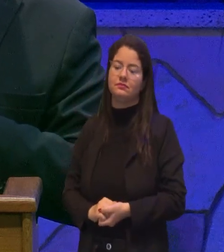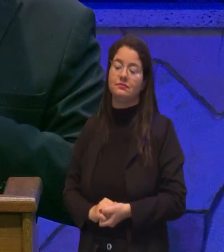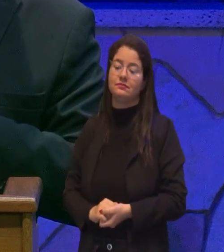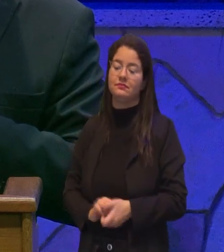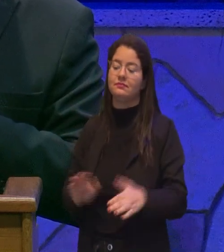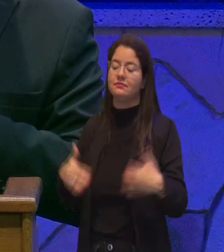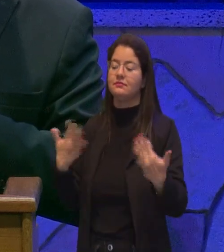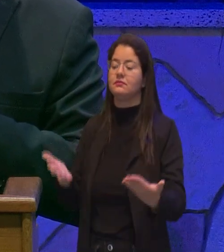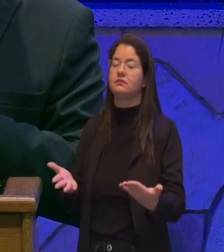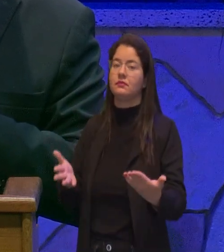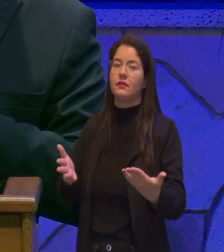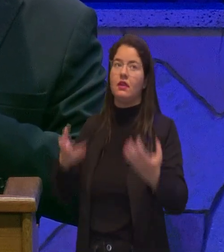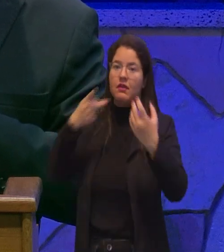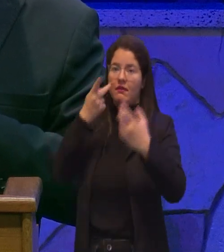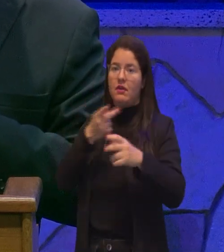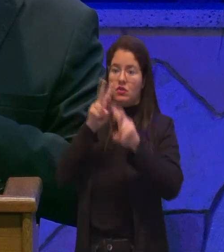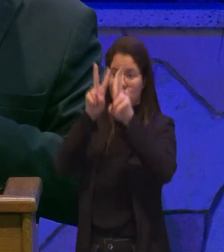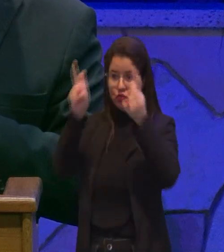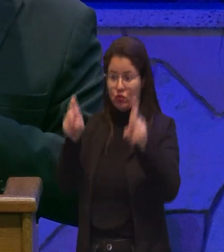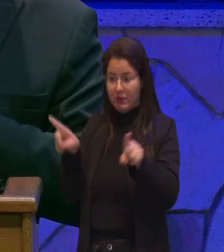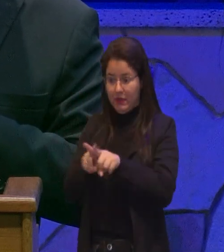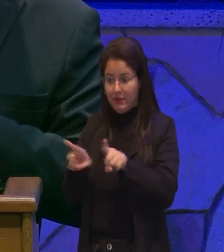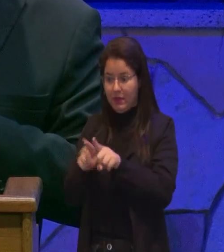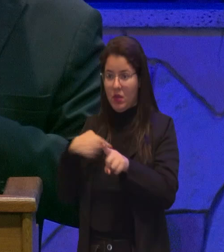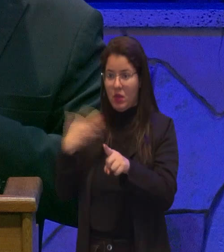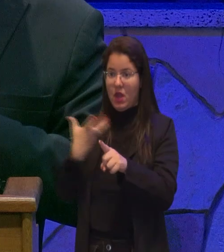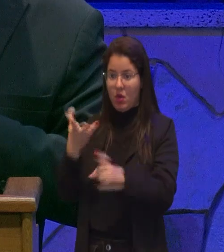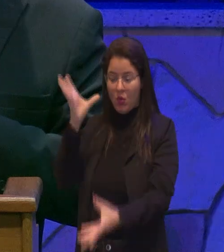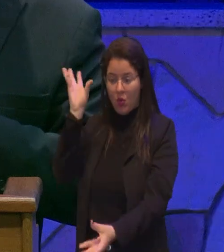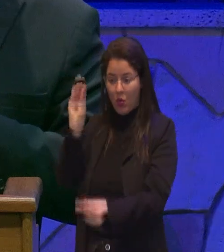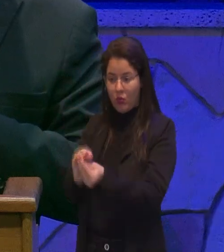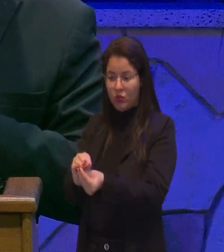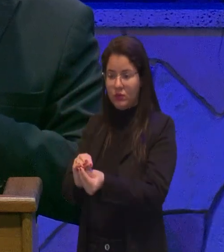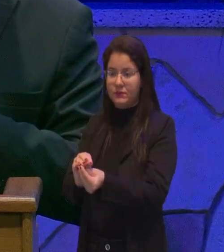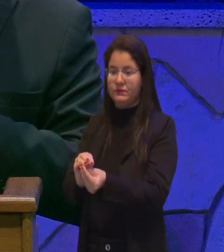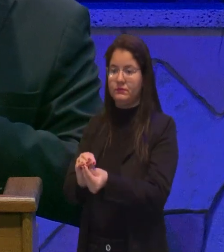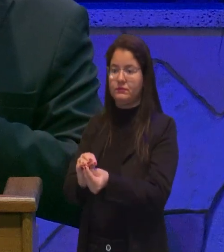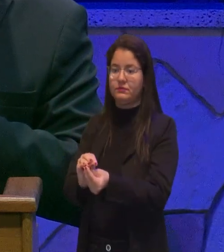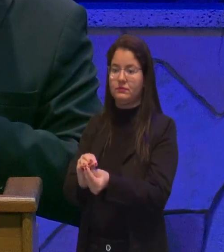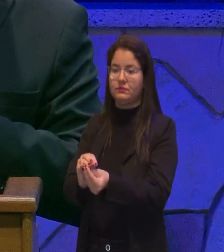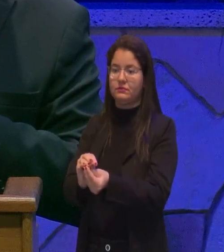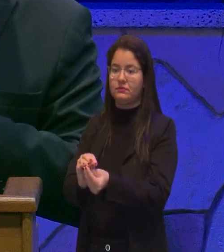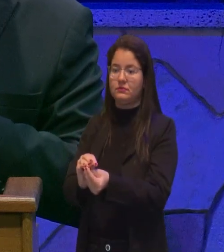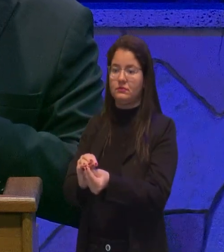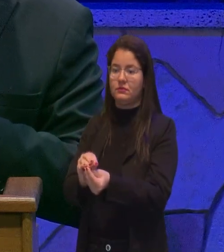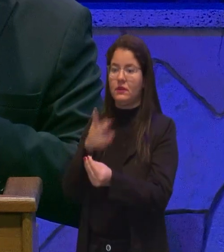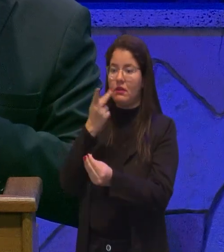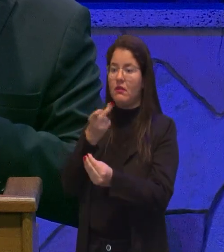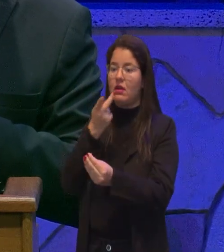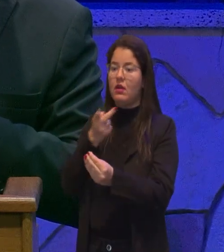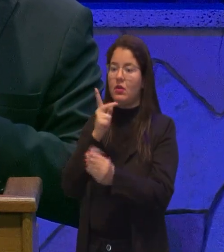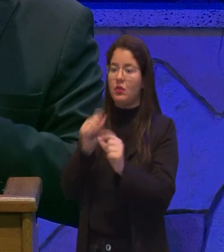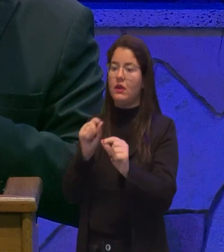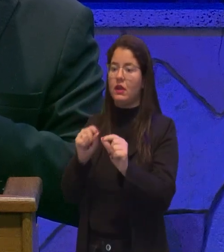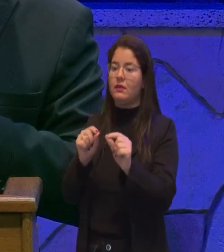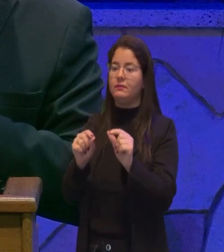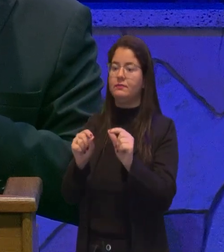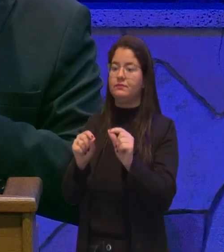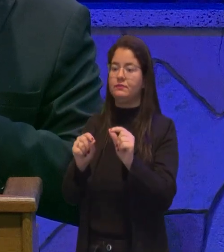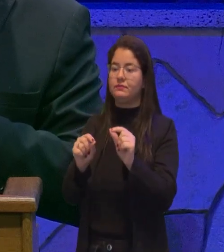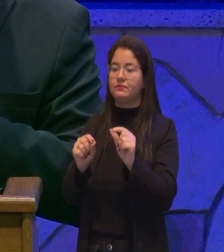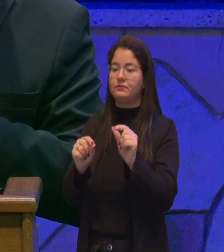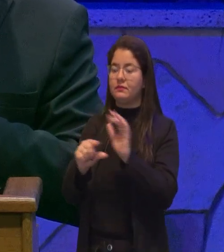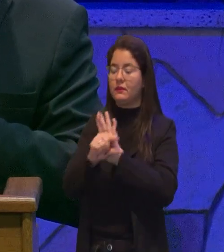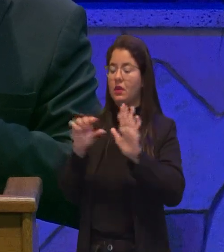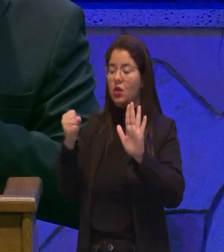Ele fala a respeito disto também, e eu quero concluir fazendo esta citação do Salmo de número 8,